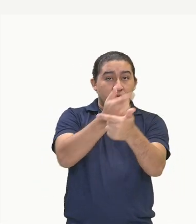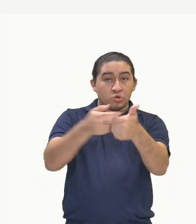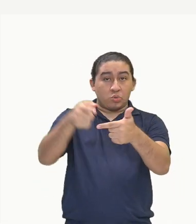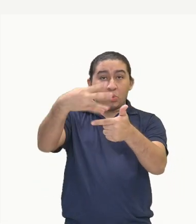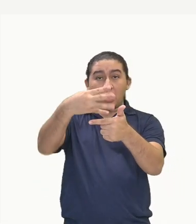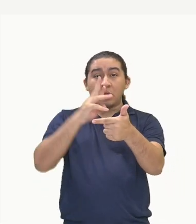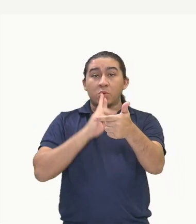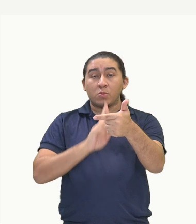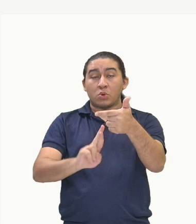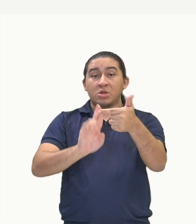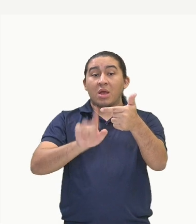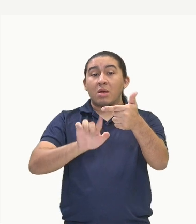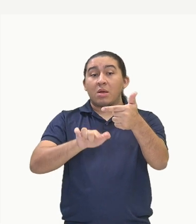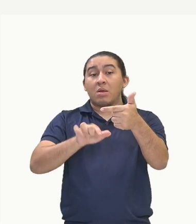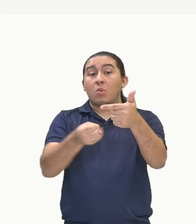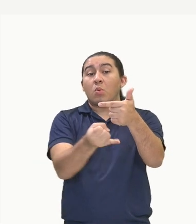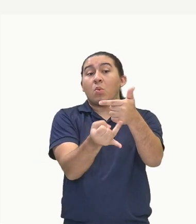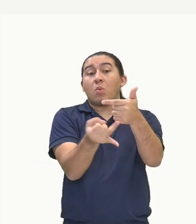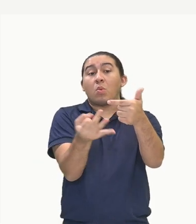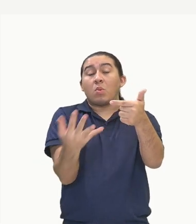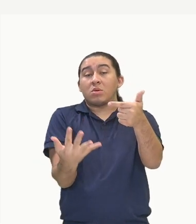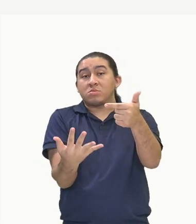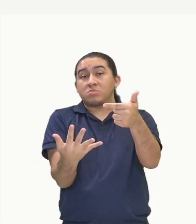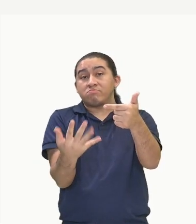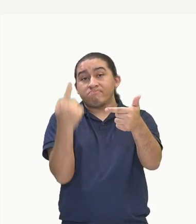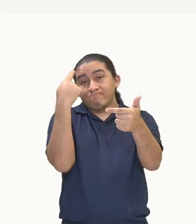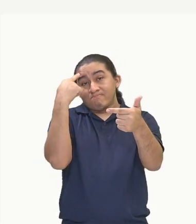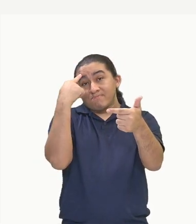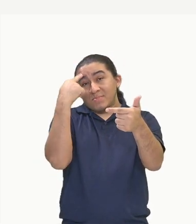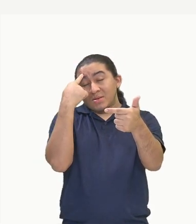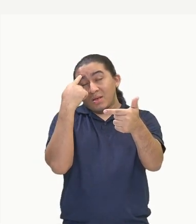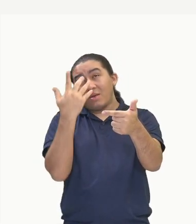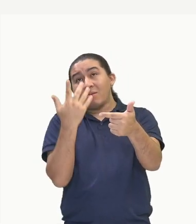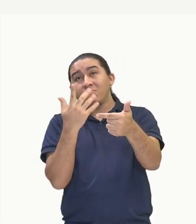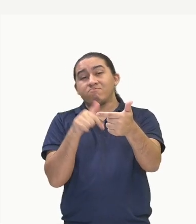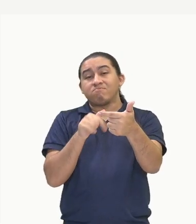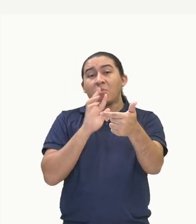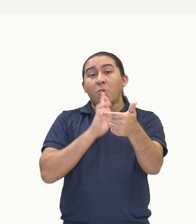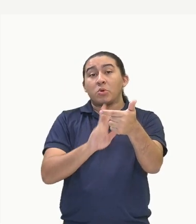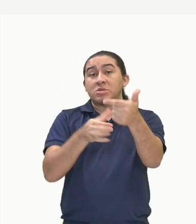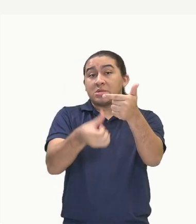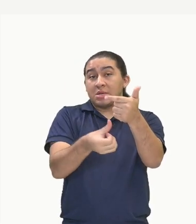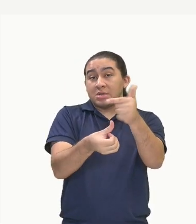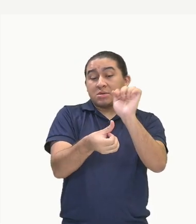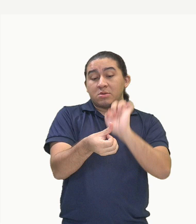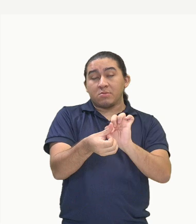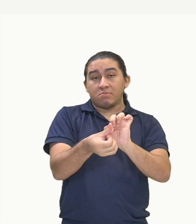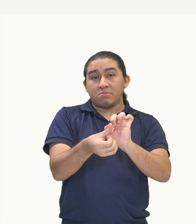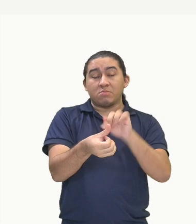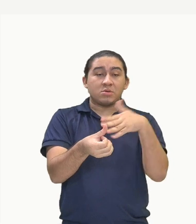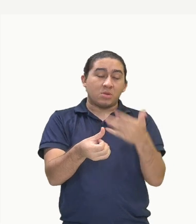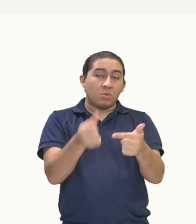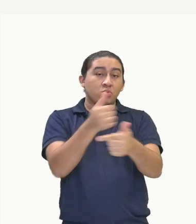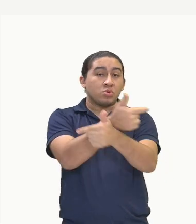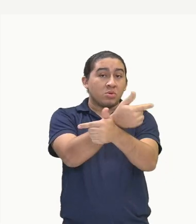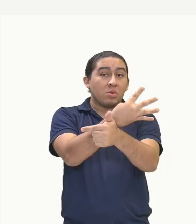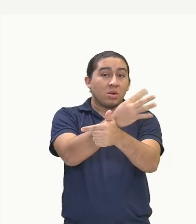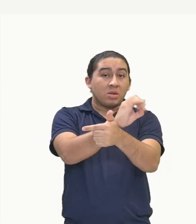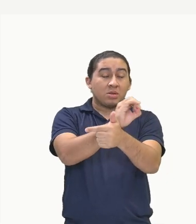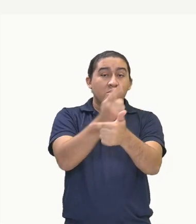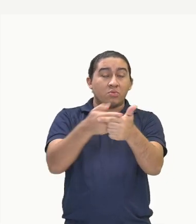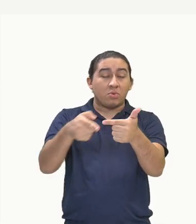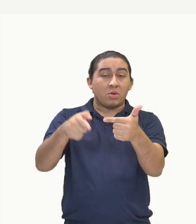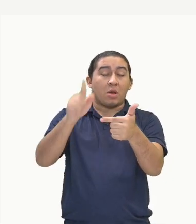quanto? 240 dividido 24 dividido por 4, professora, é igual a 6. Então, 240 dividido por 4 é